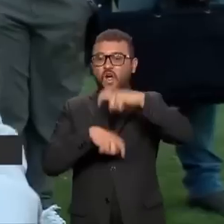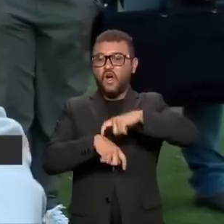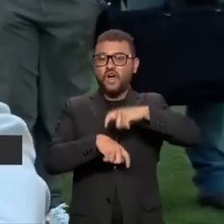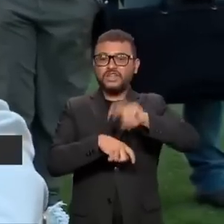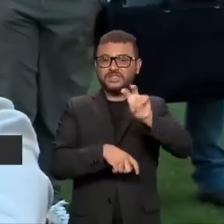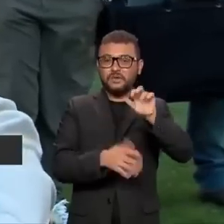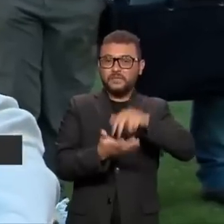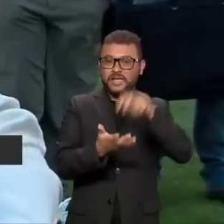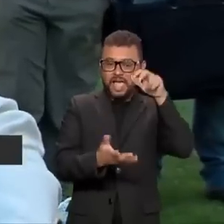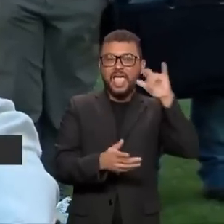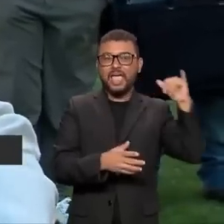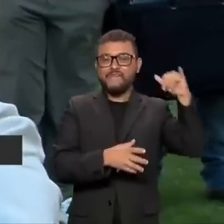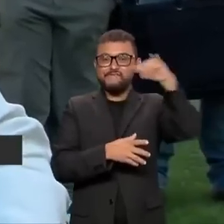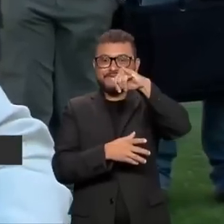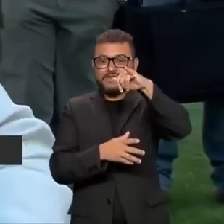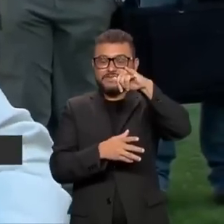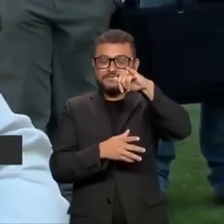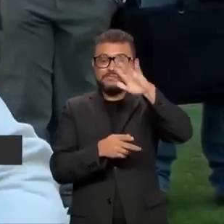fretado, né?